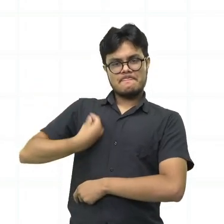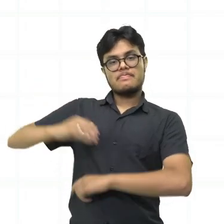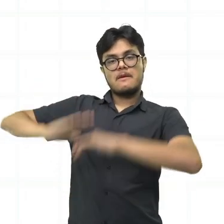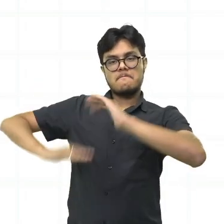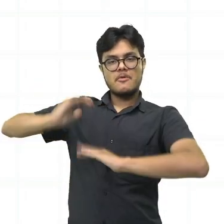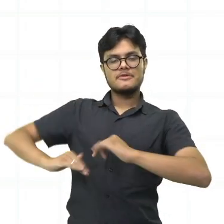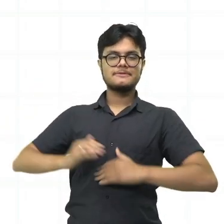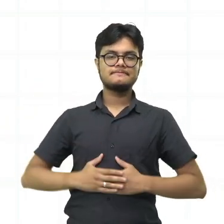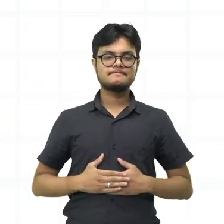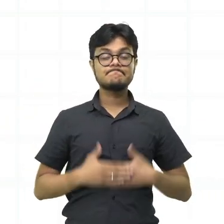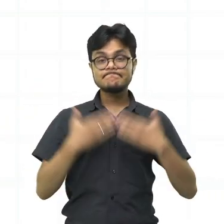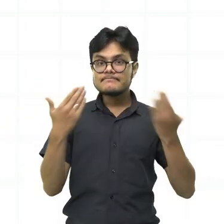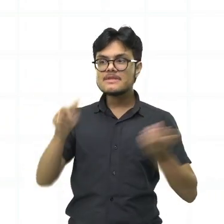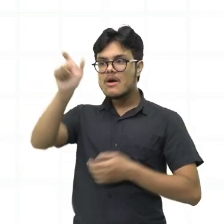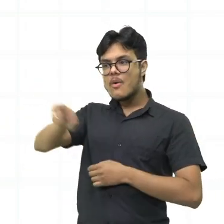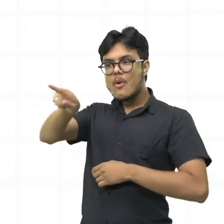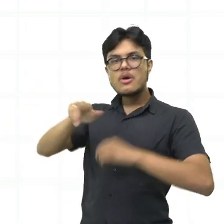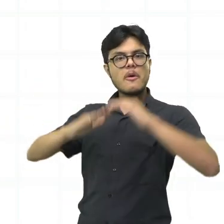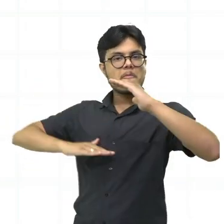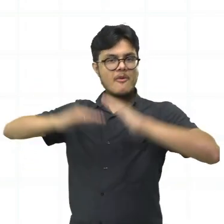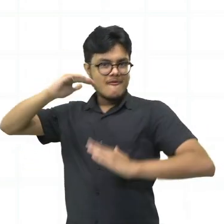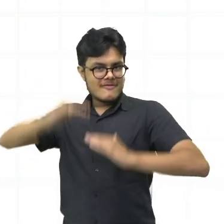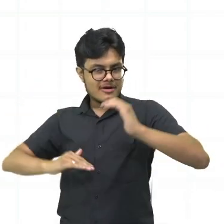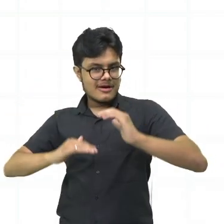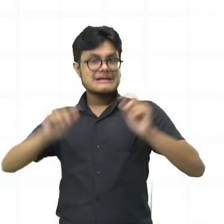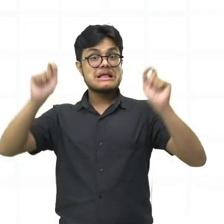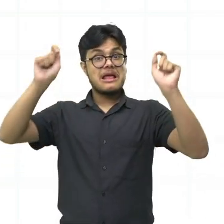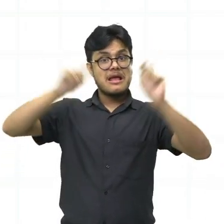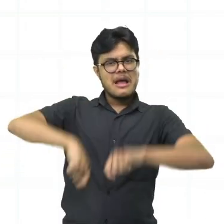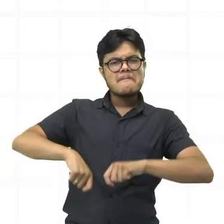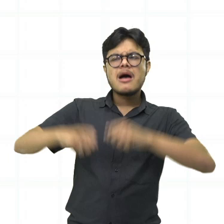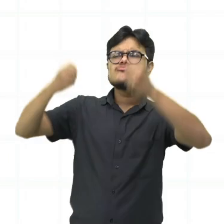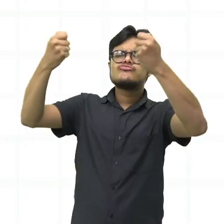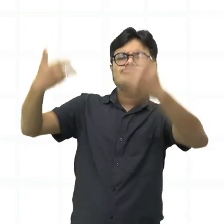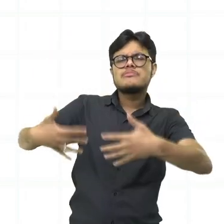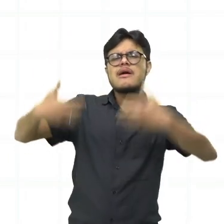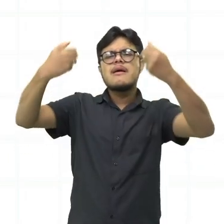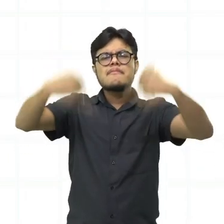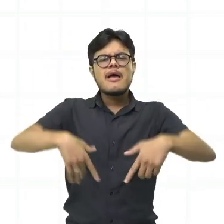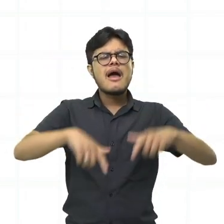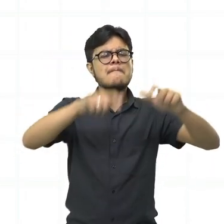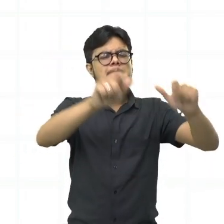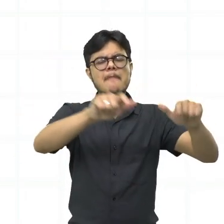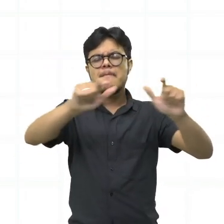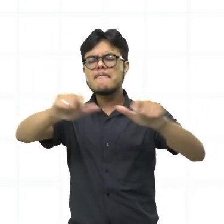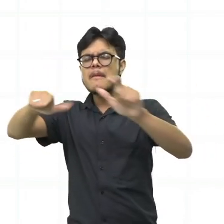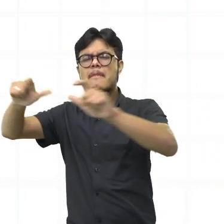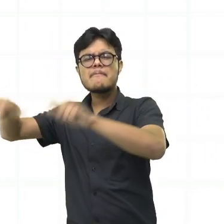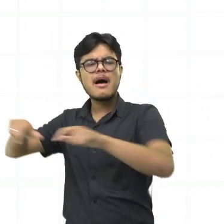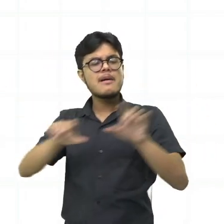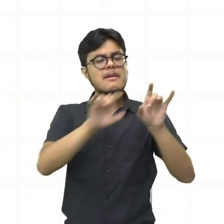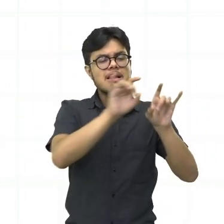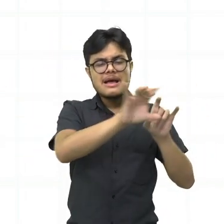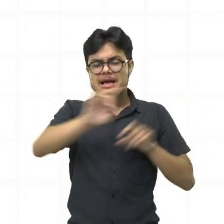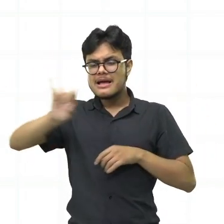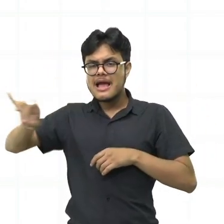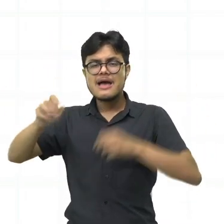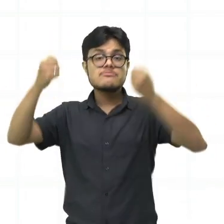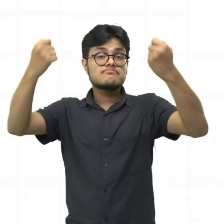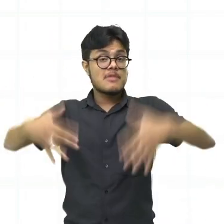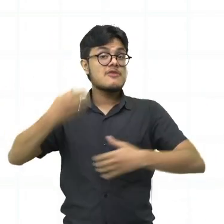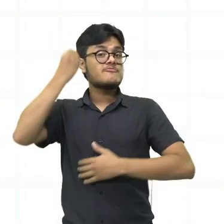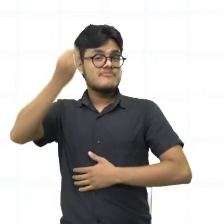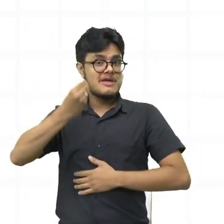que vão escrever, né, vão falar sobre as comidas, eles têm aí já uma vasta